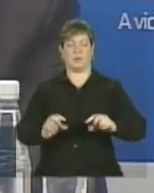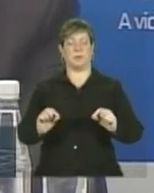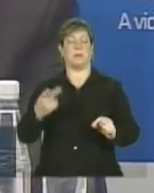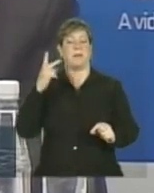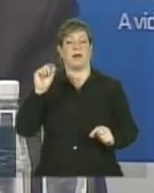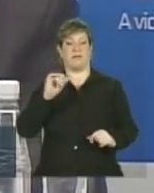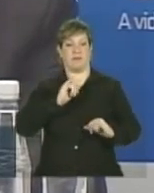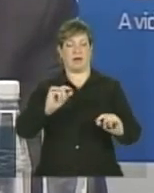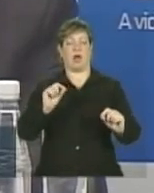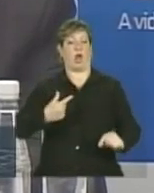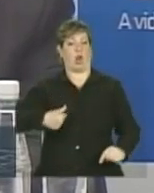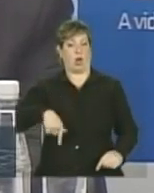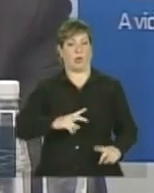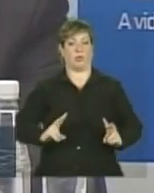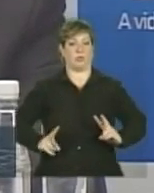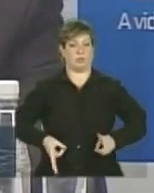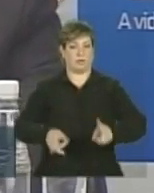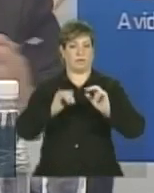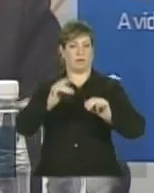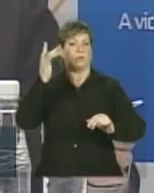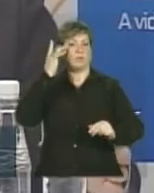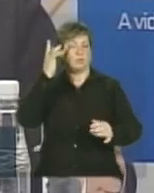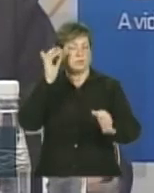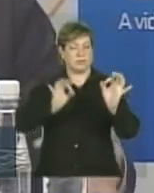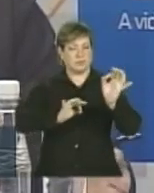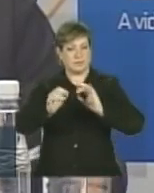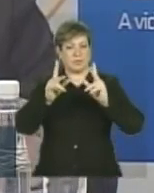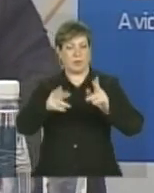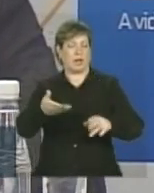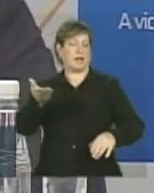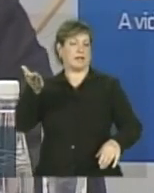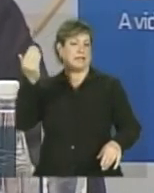continua reforçando uma estratégia que já vinha tendo